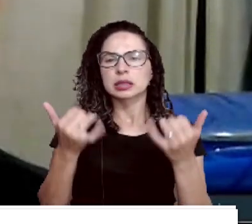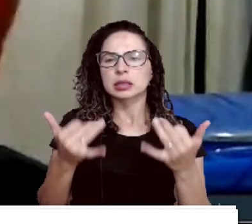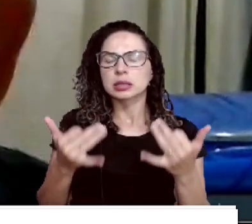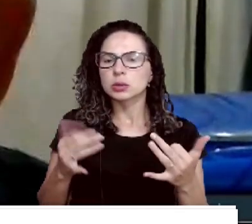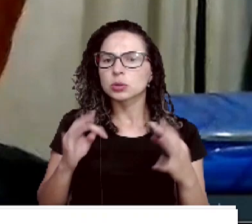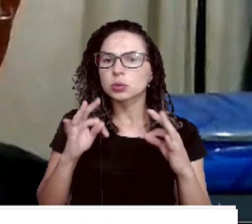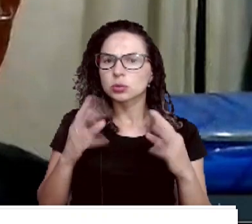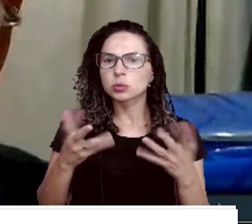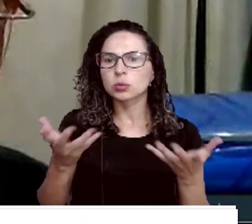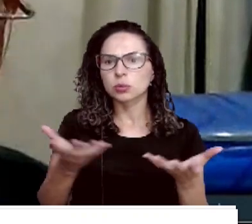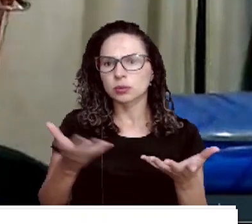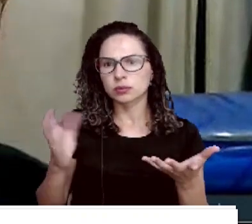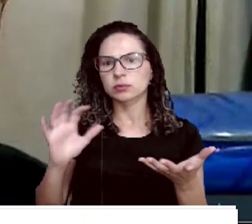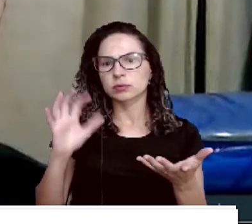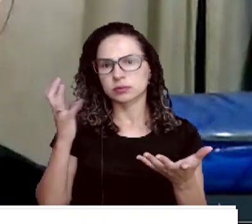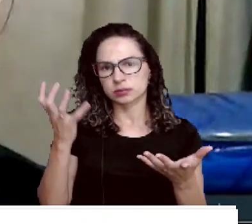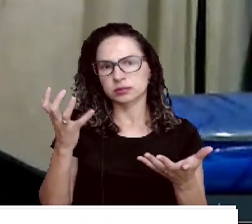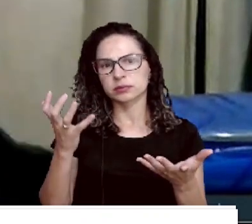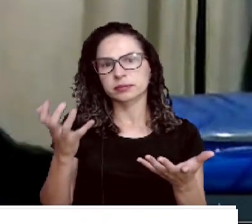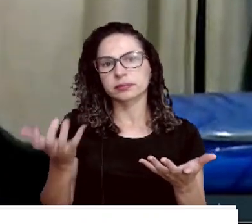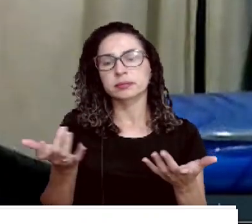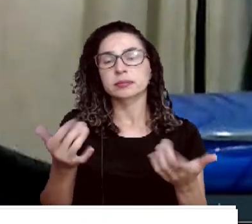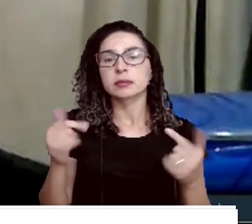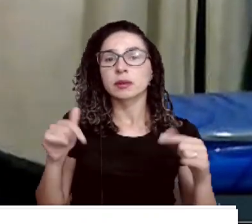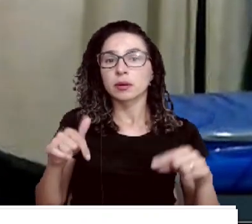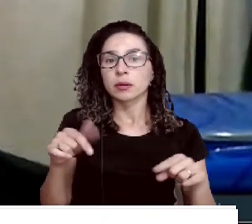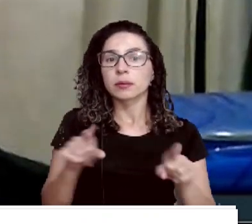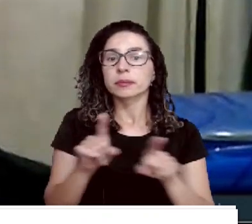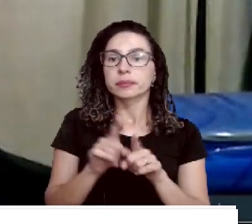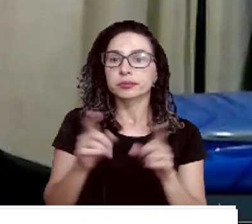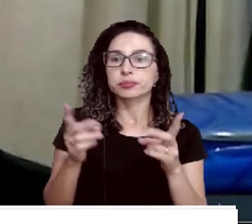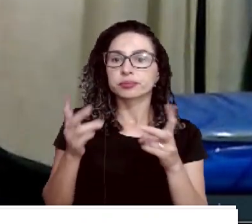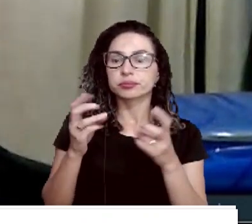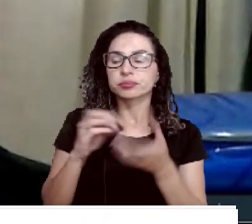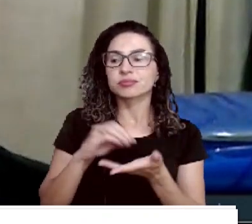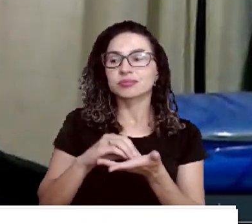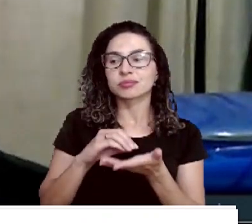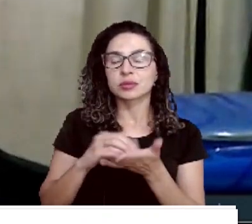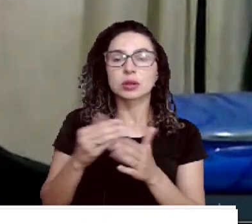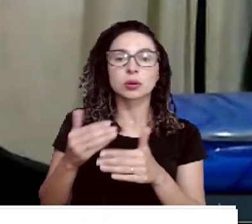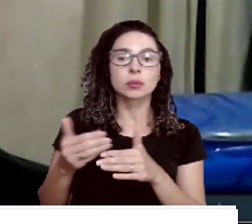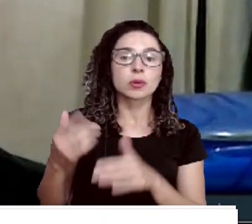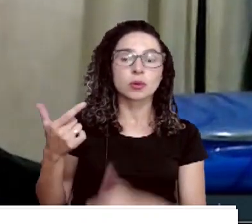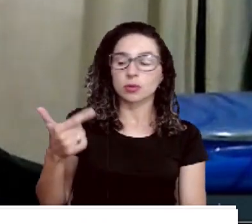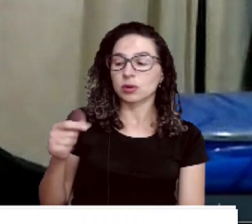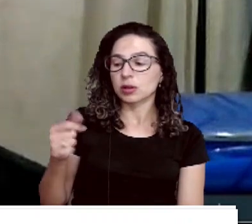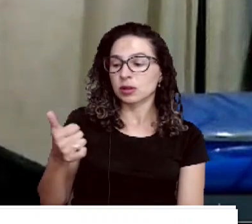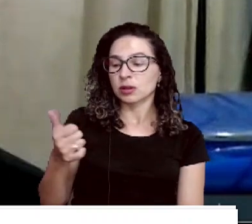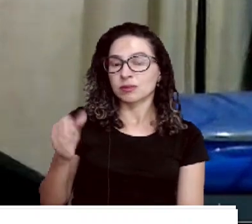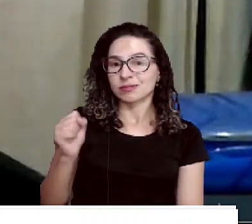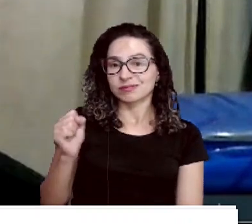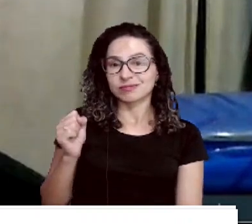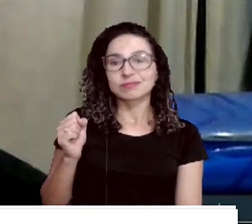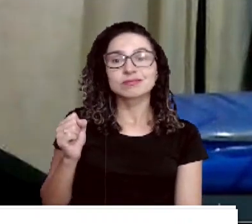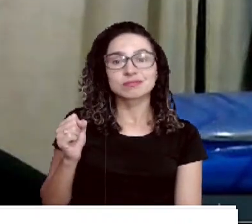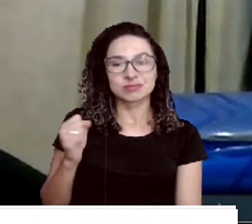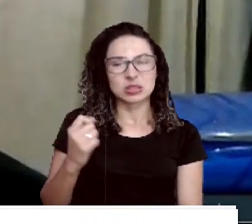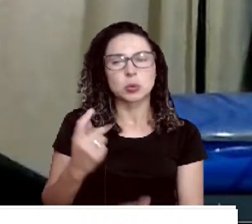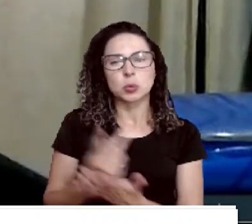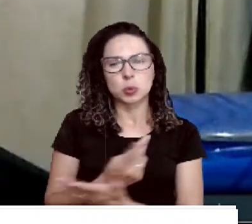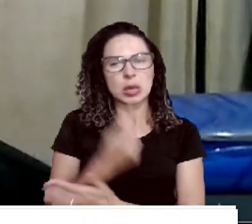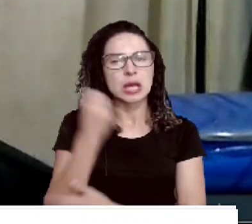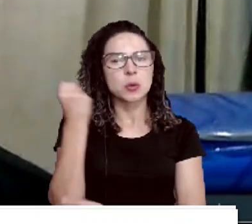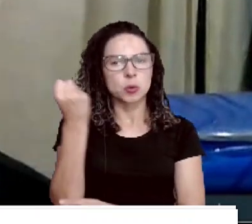momento. A gente vê aqui, olha, a falha começou lá em 2018, uma falha muito, acho que até grave,